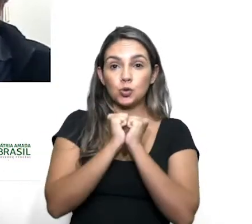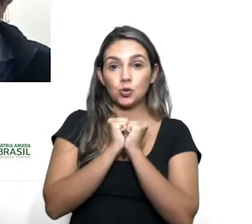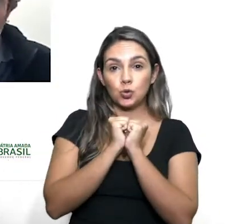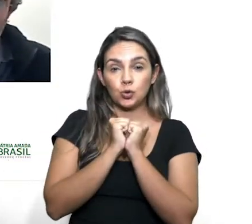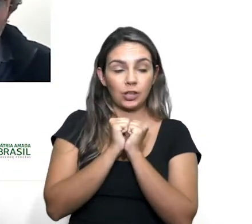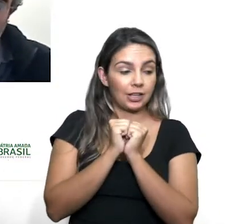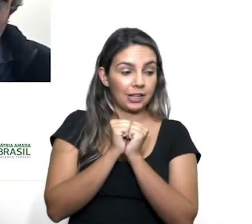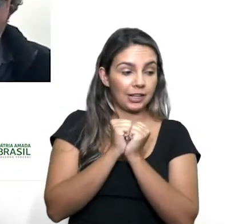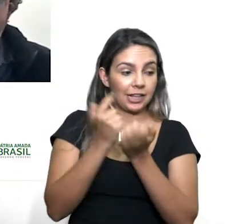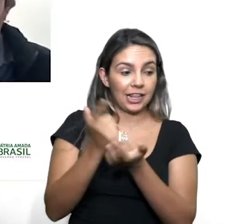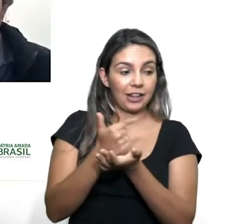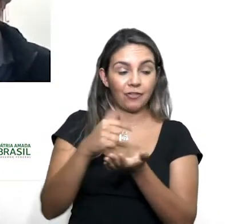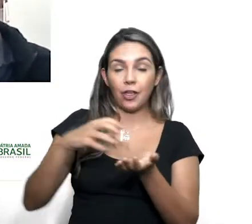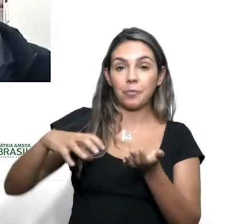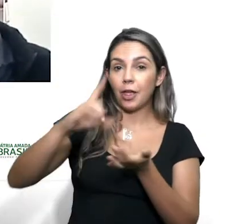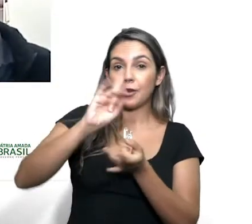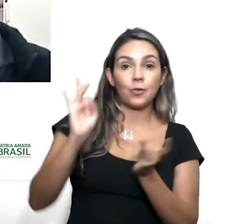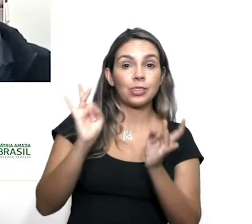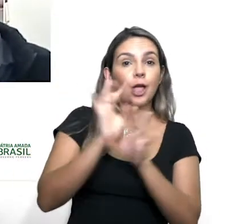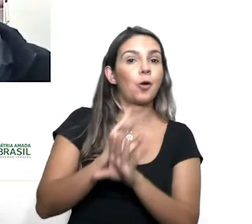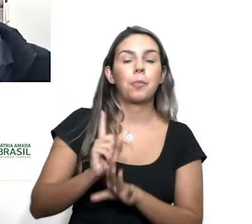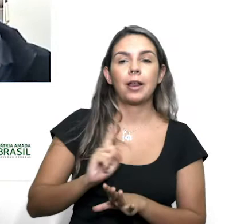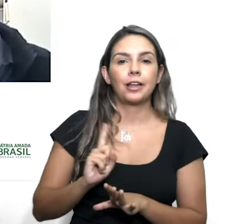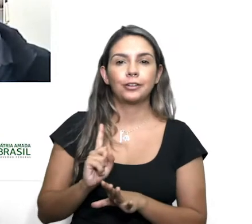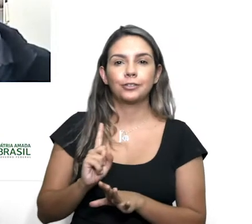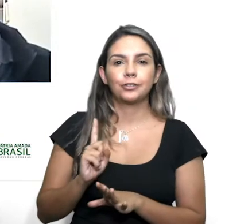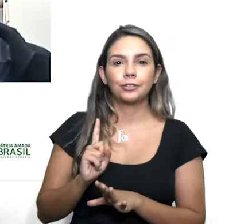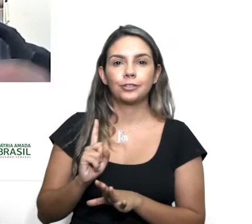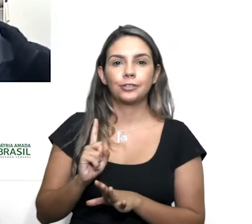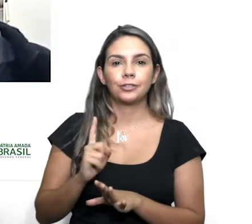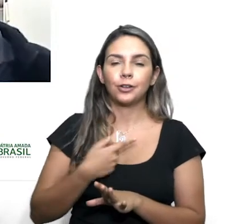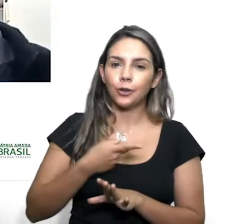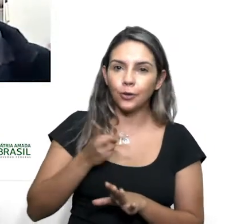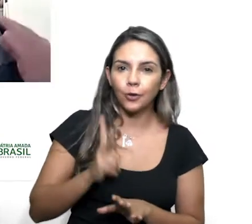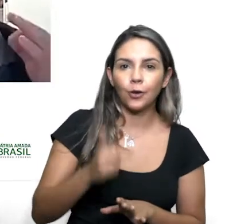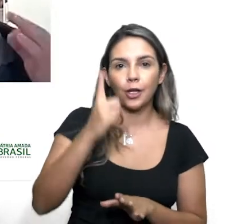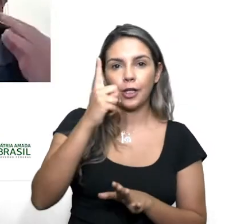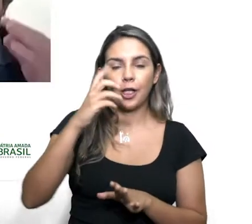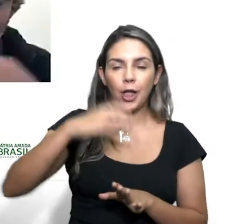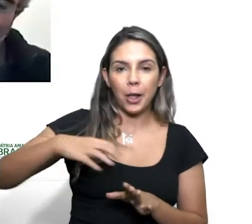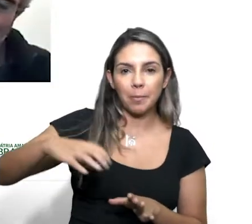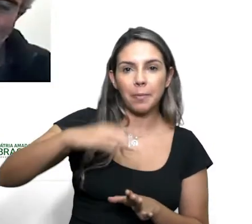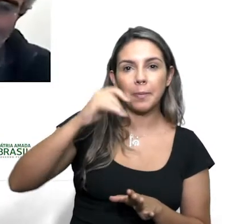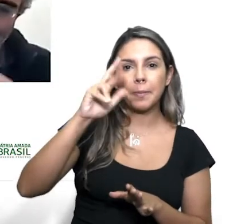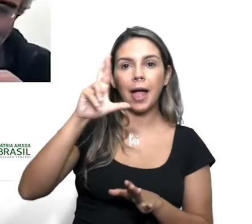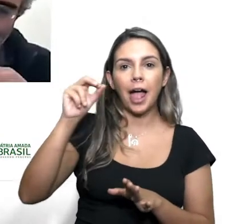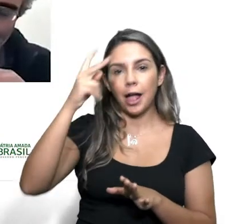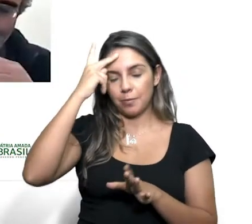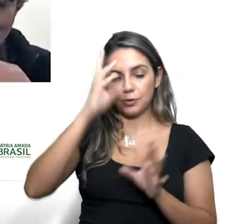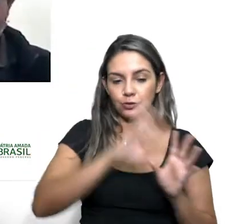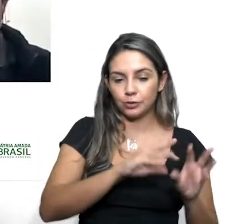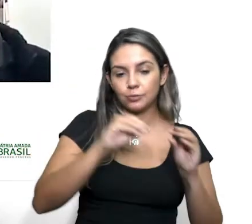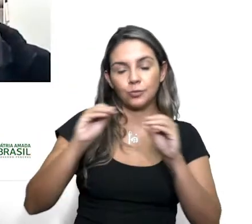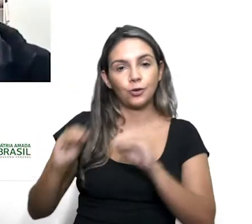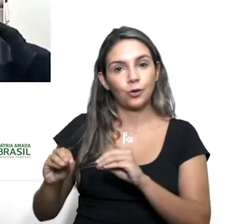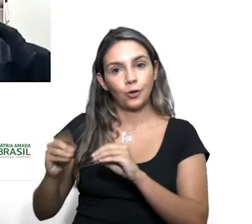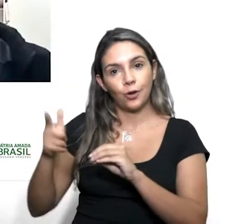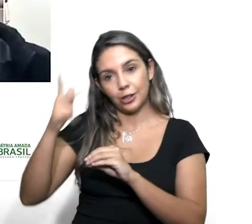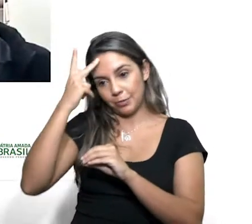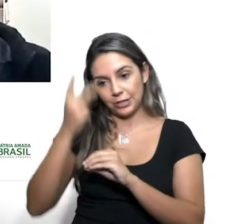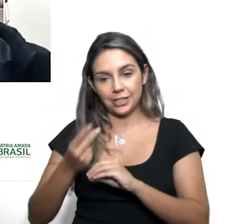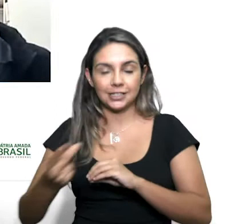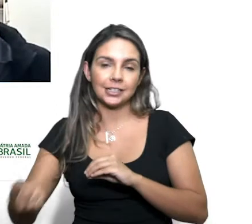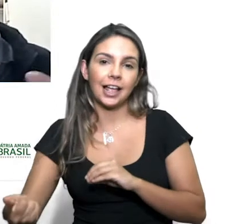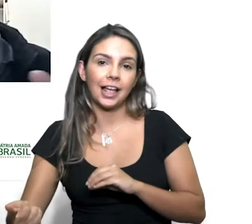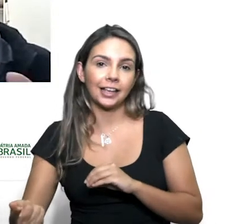está completo, quer dizer, eu continuo a pensar nele, é um bairro, portanto há pessoas que mudam para lá, há outras pessoas que